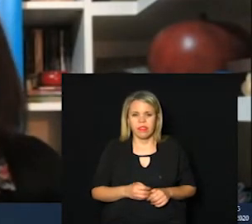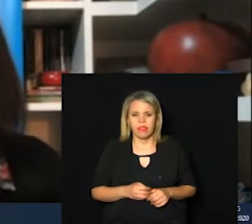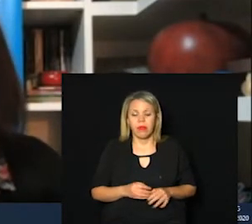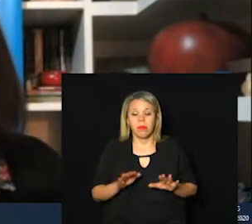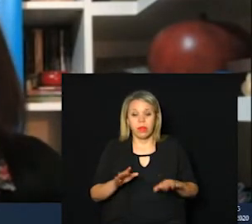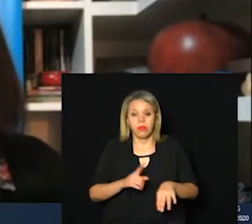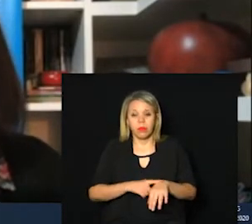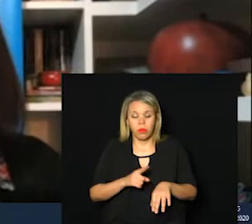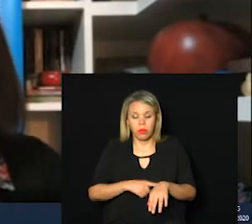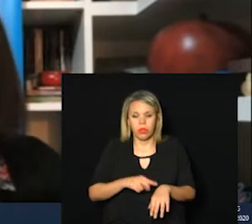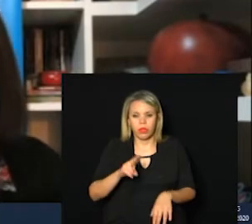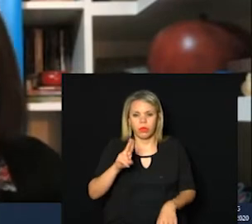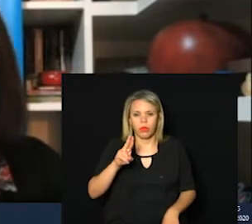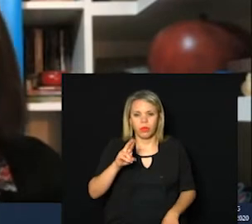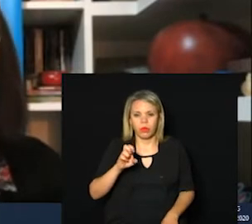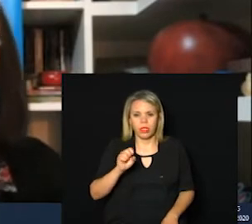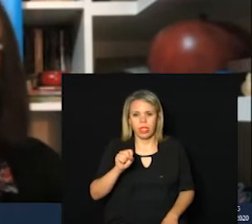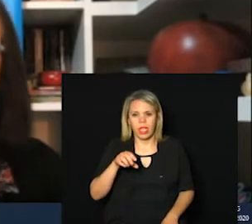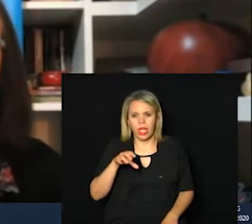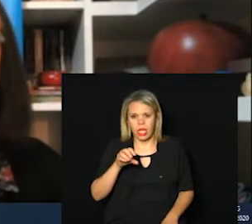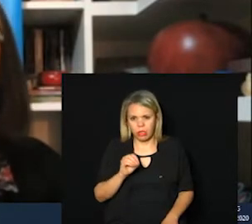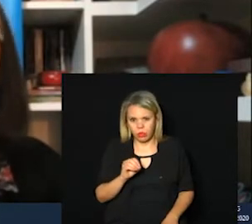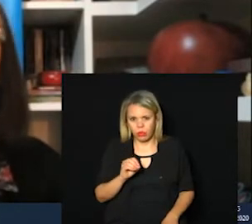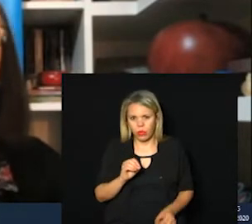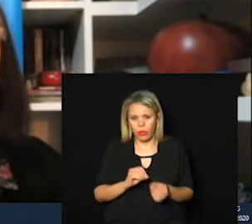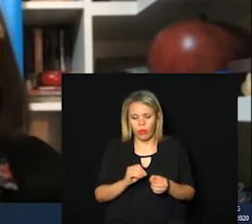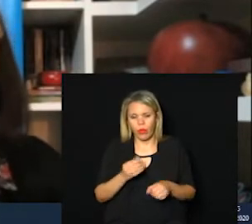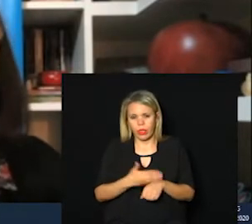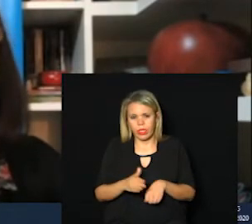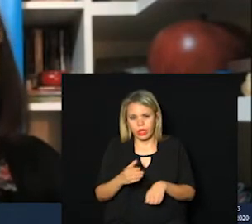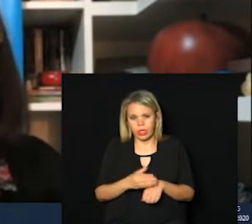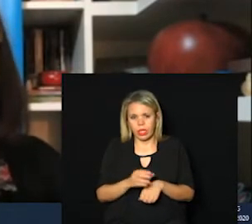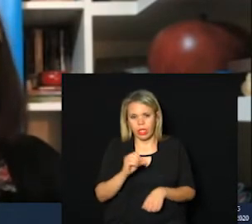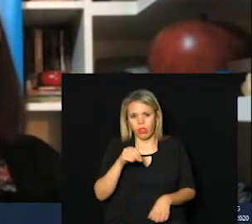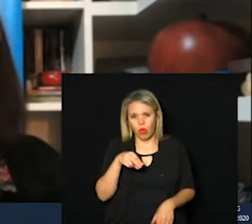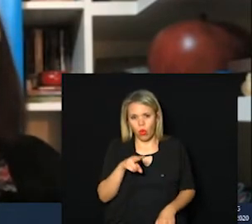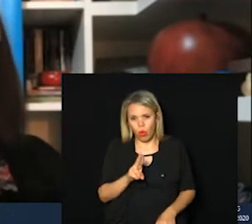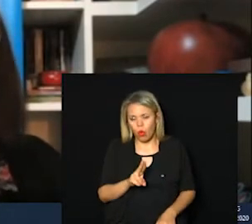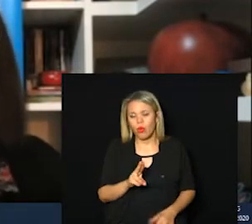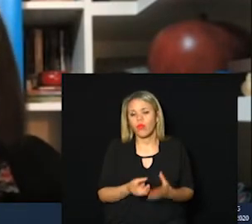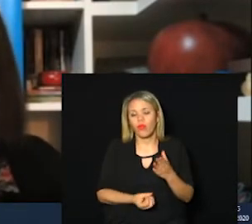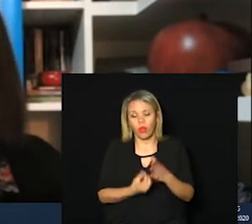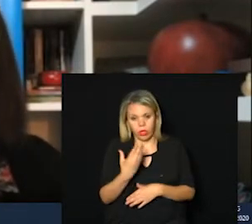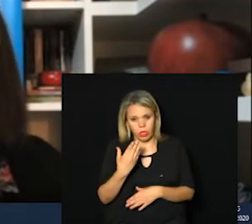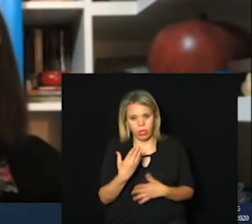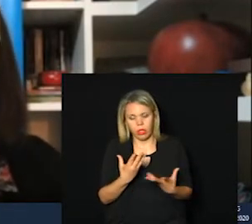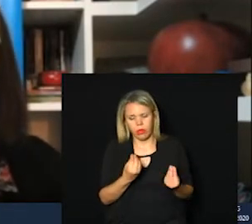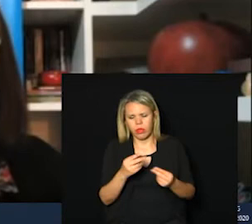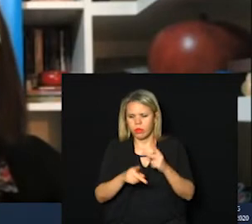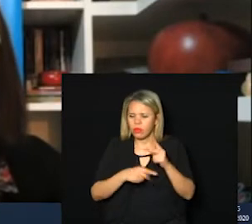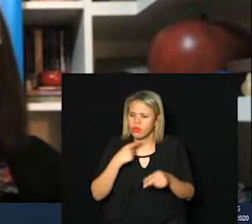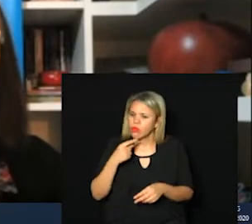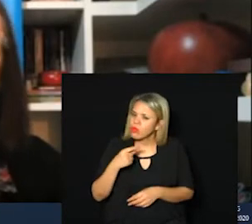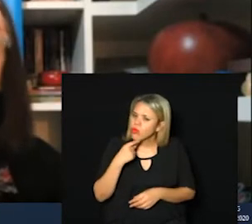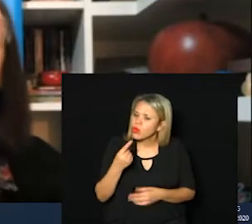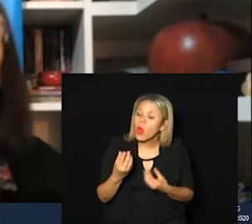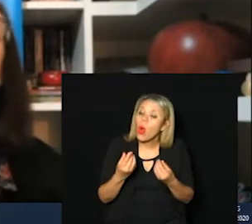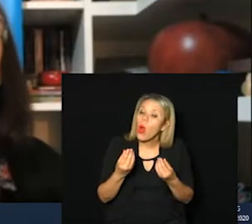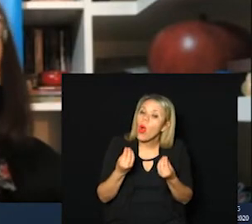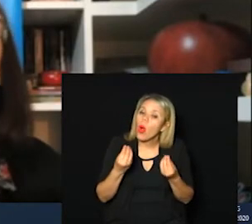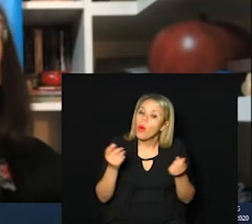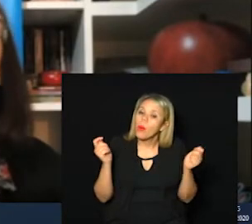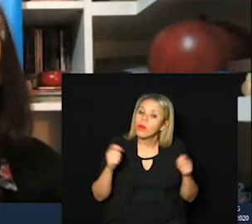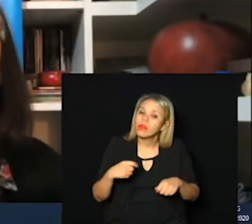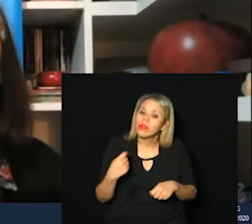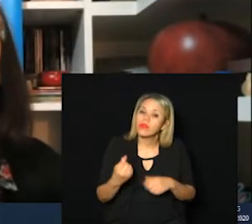que a Unesco foi criada e a ONU também foi criada, o mundo se perguntava como é possível